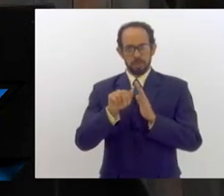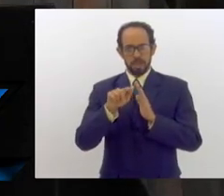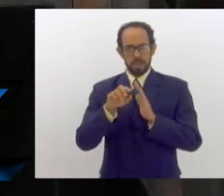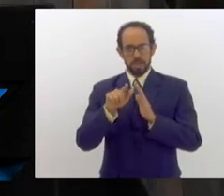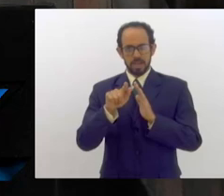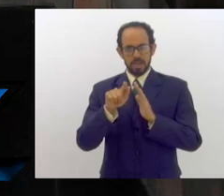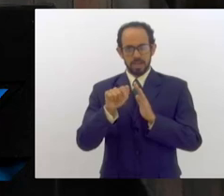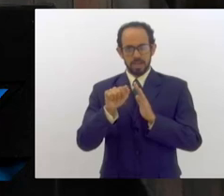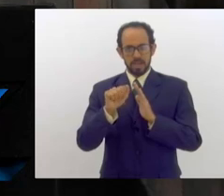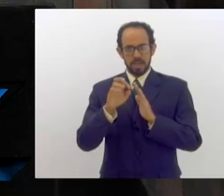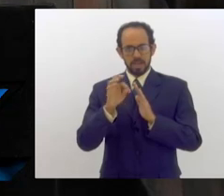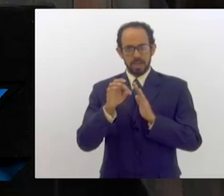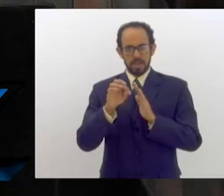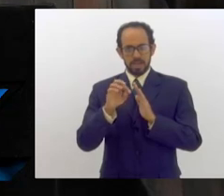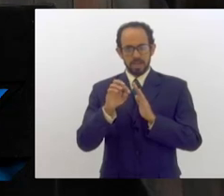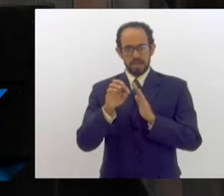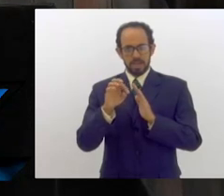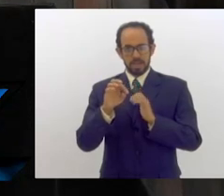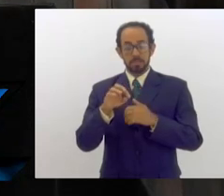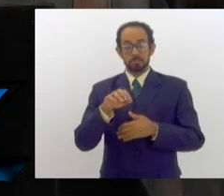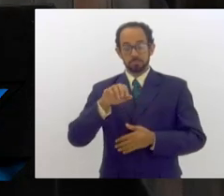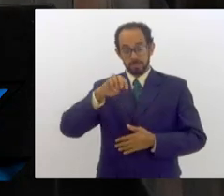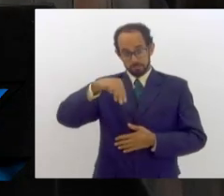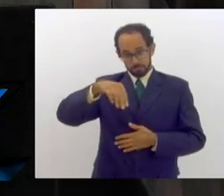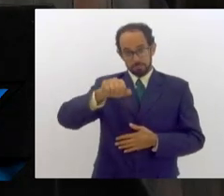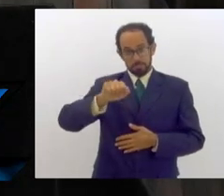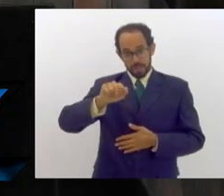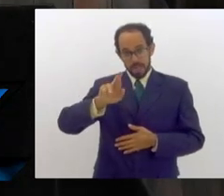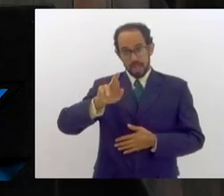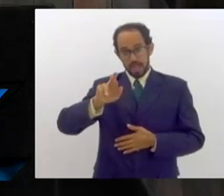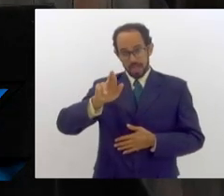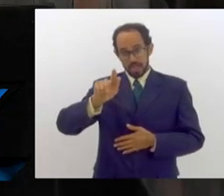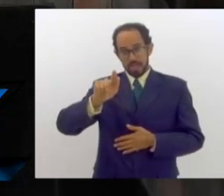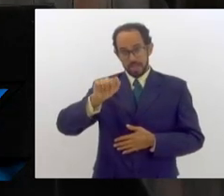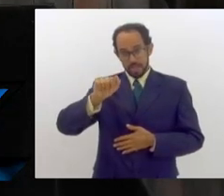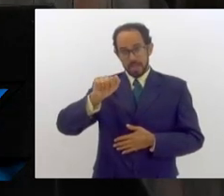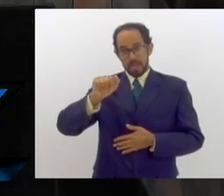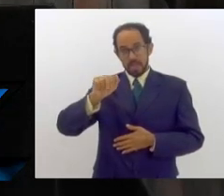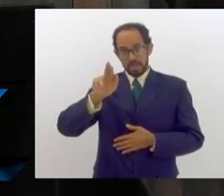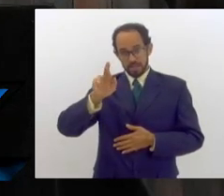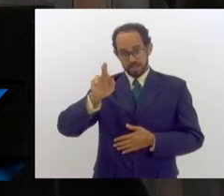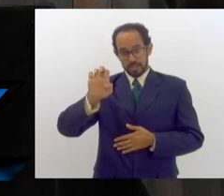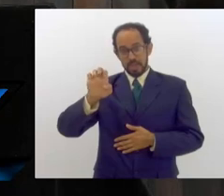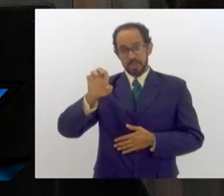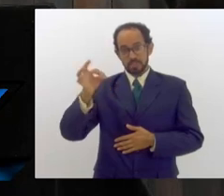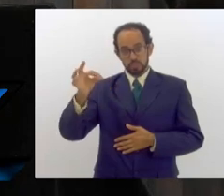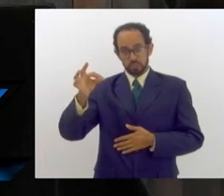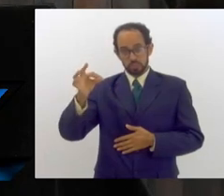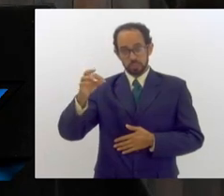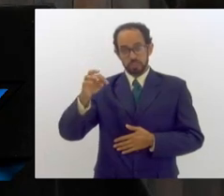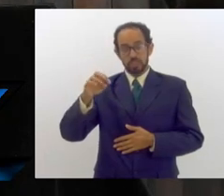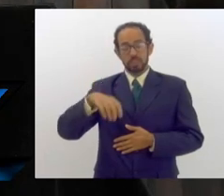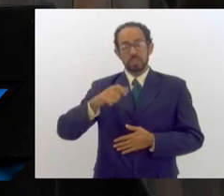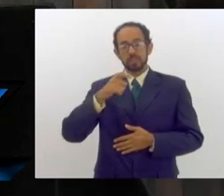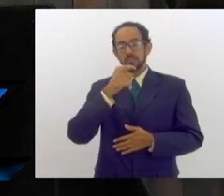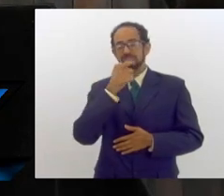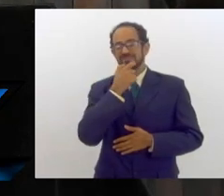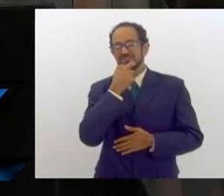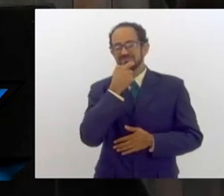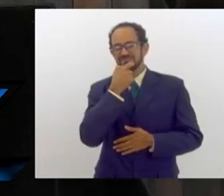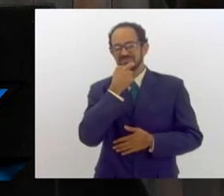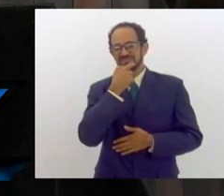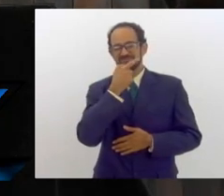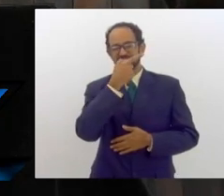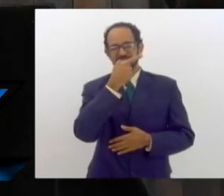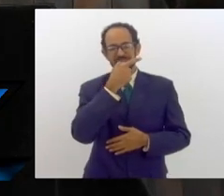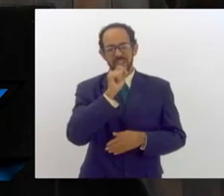Inglaterra de fazer concessões desse sistema a iniciativa privada então